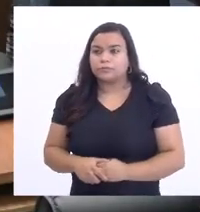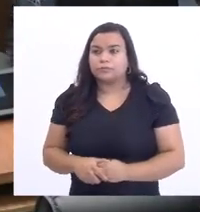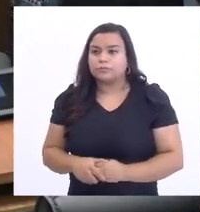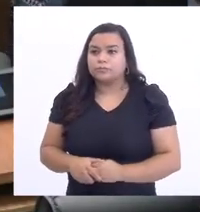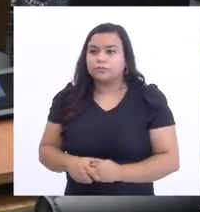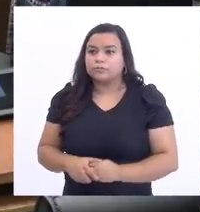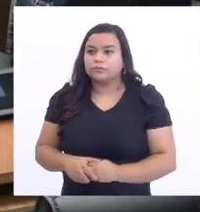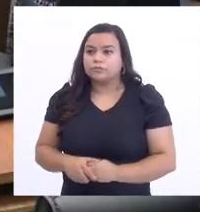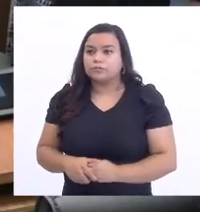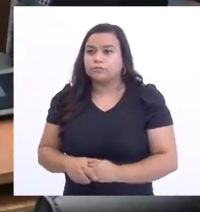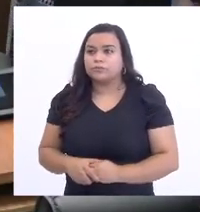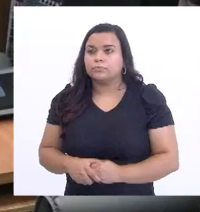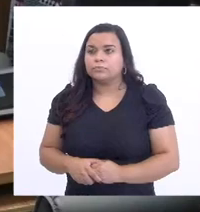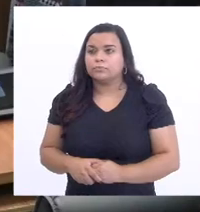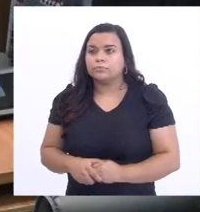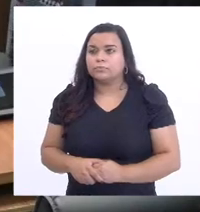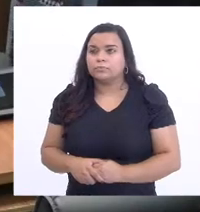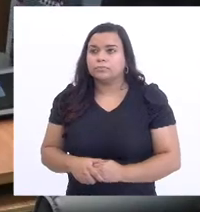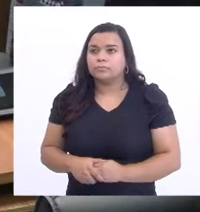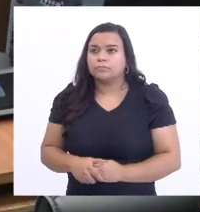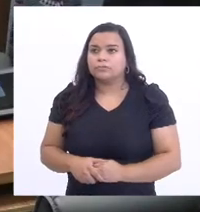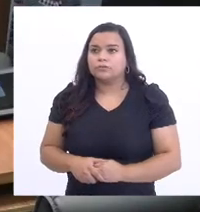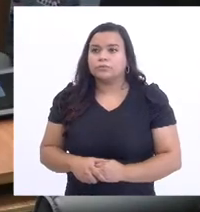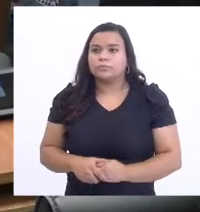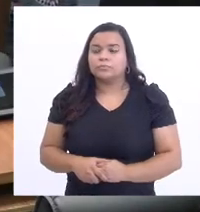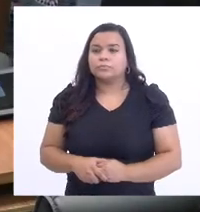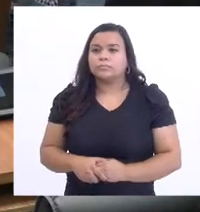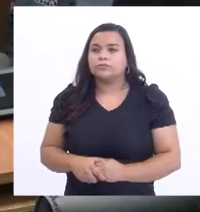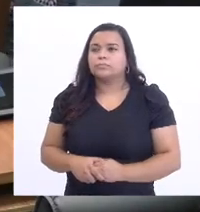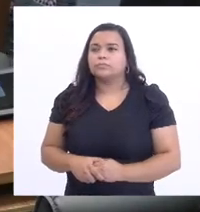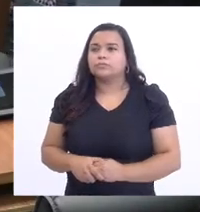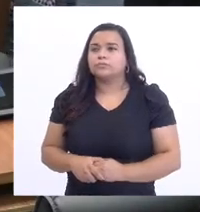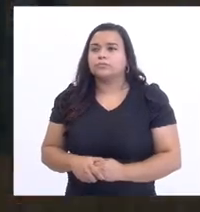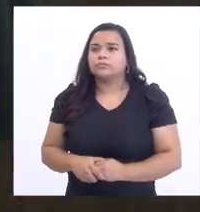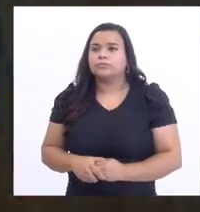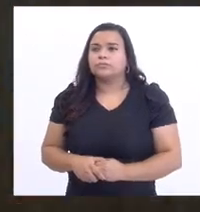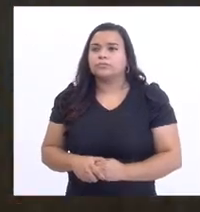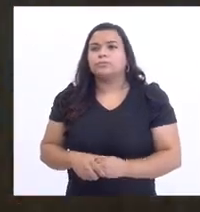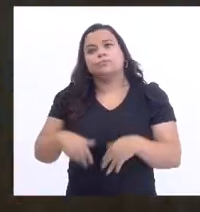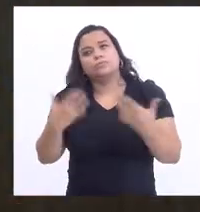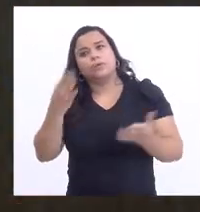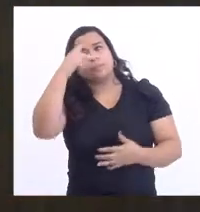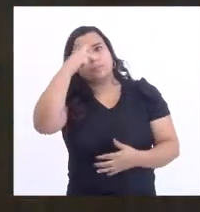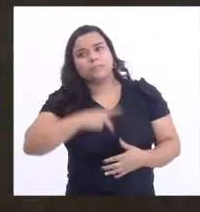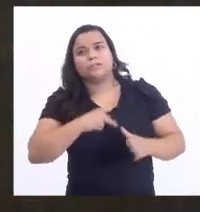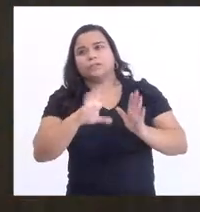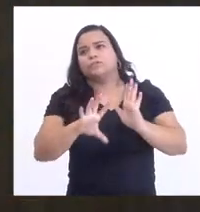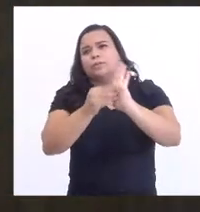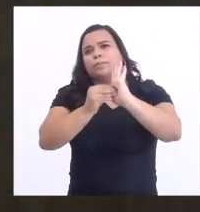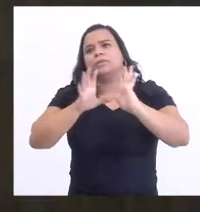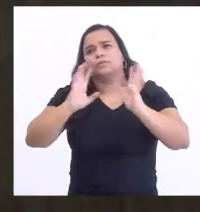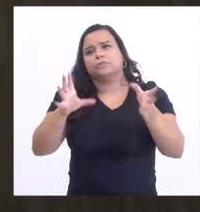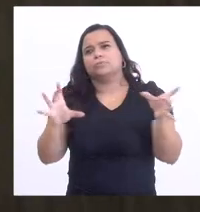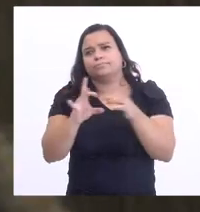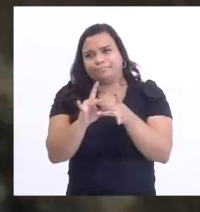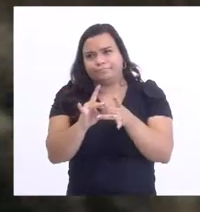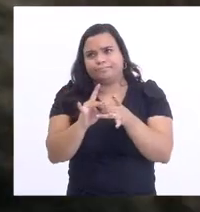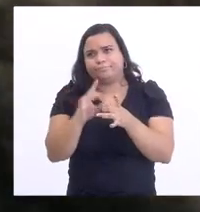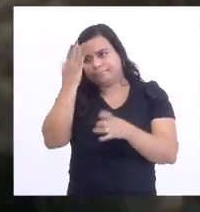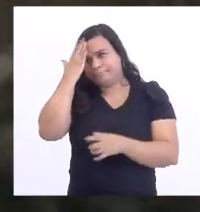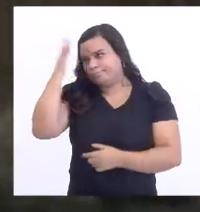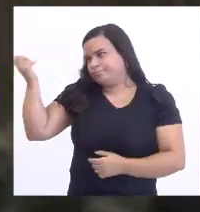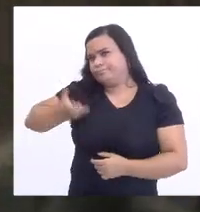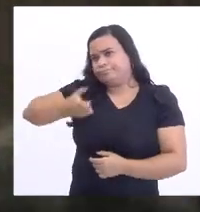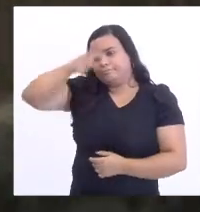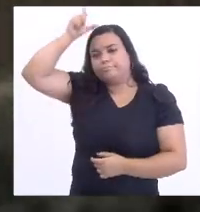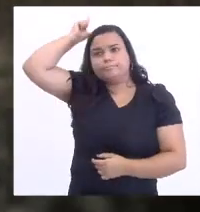Ah, isso que eu ia falar contigo. Ah, então tá. Então, presidente, a emenda já foi incorporada, estou sabendo aqui pelo deputado